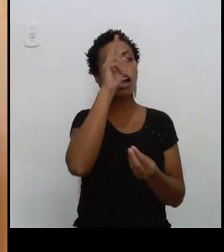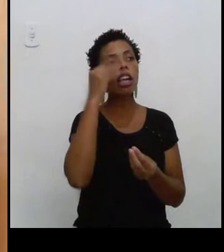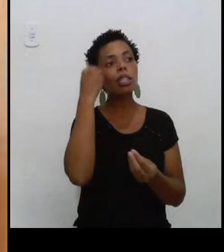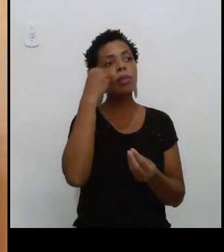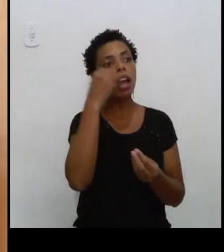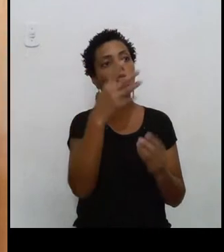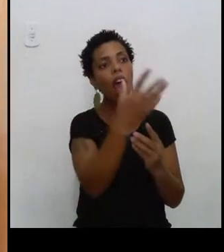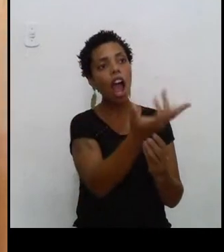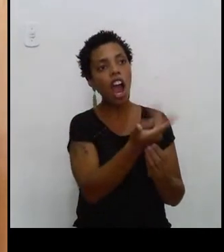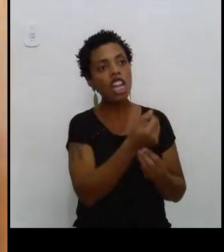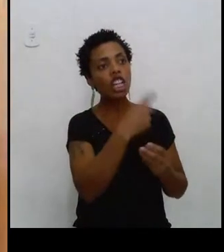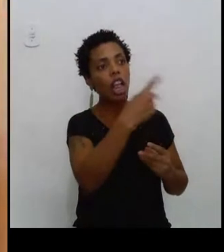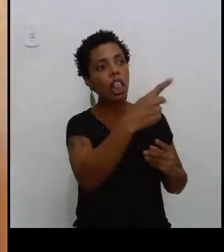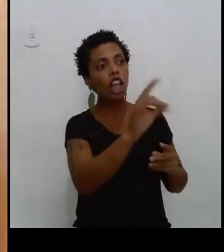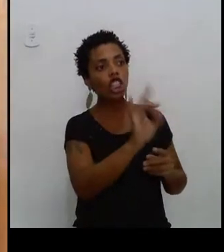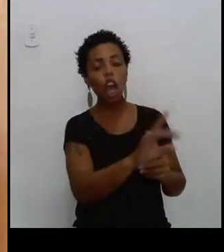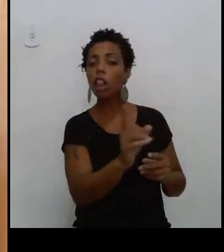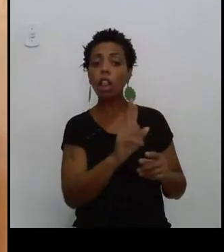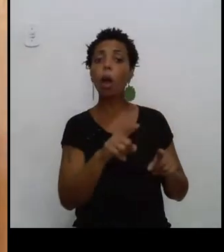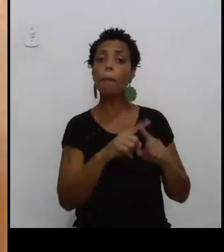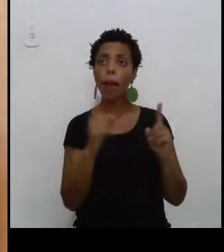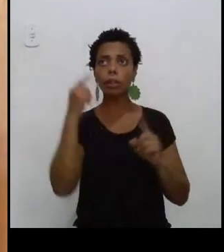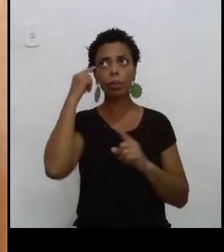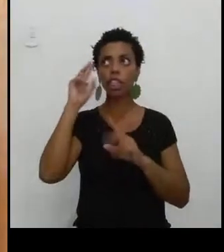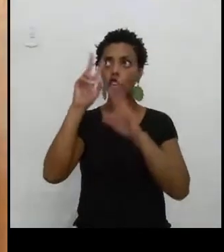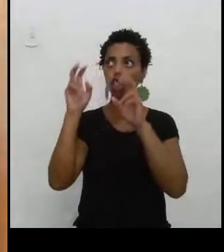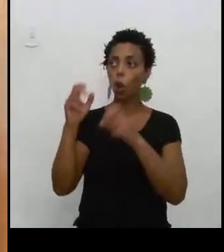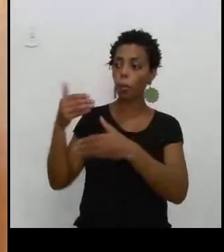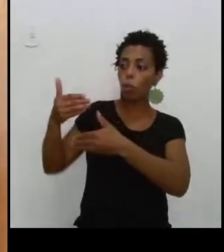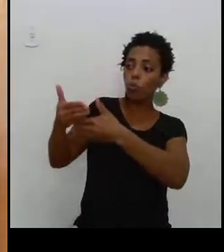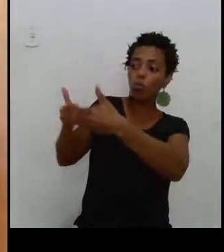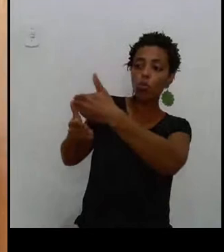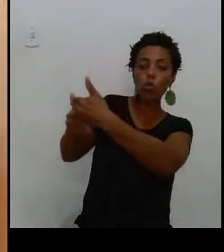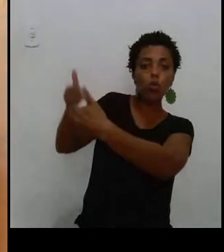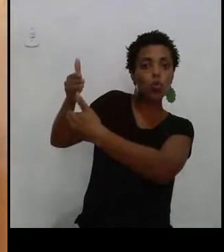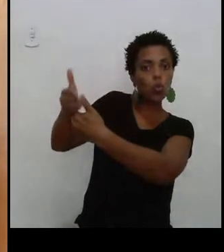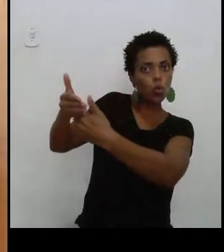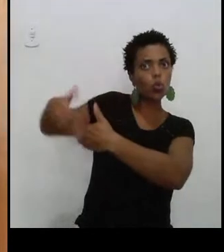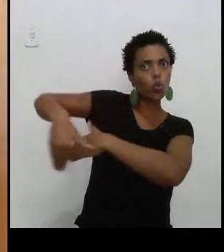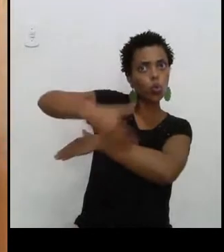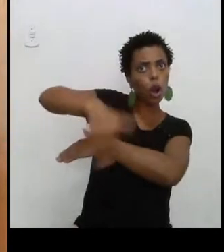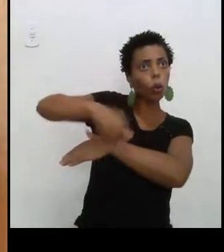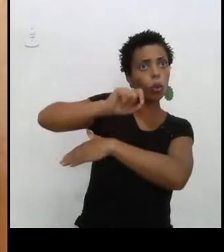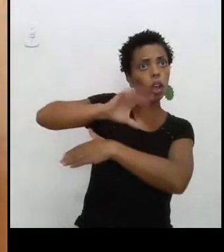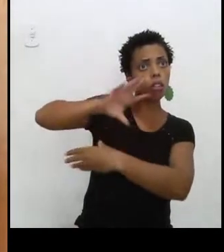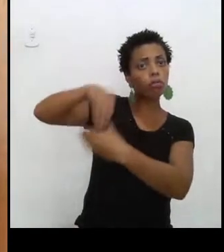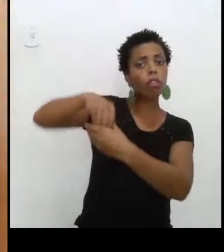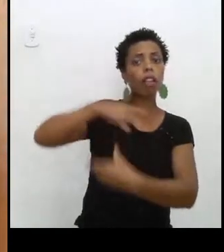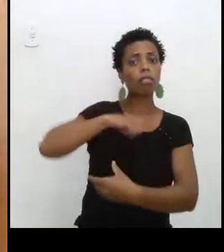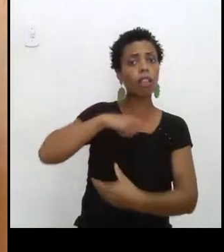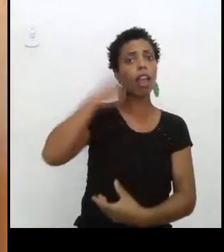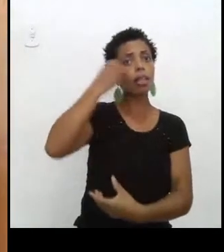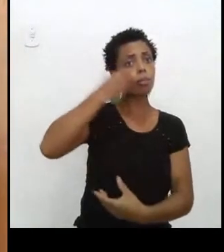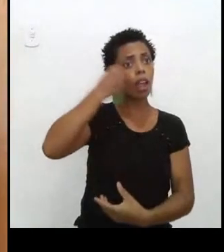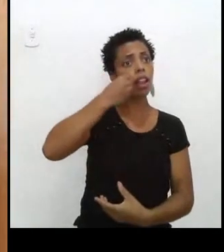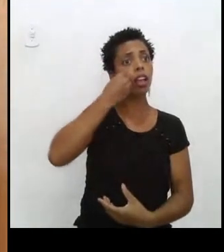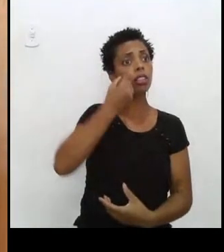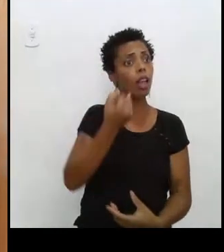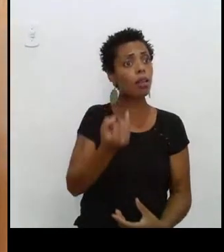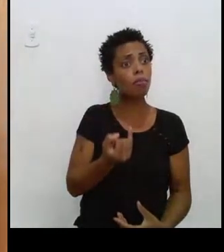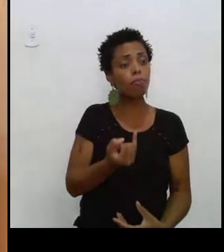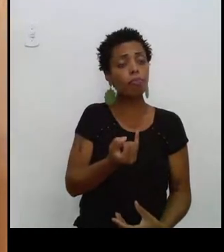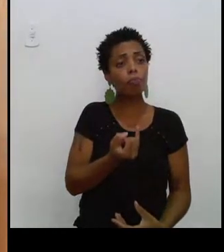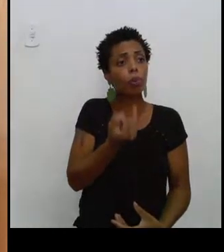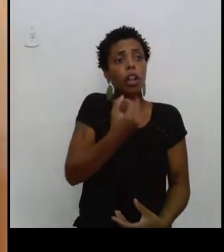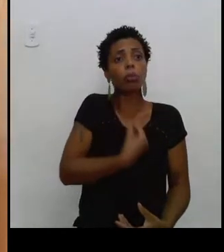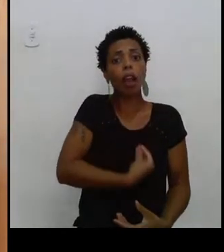tem experiência militar né não né não te implica assinatura da Record News e da